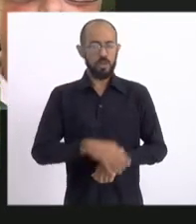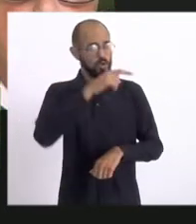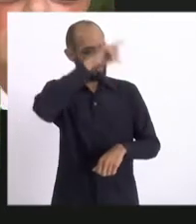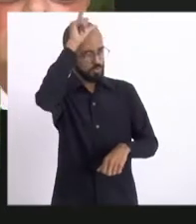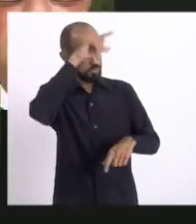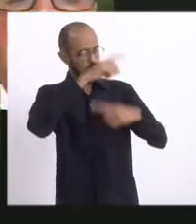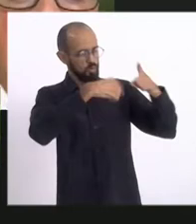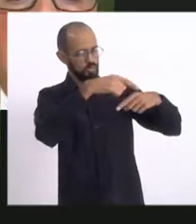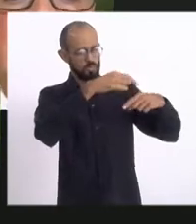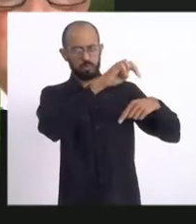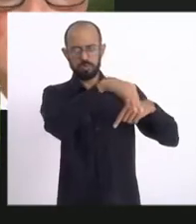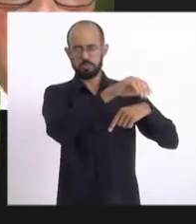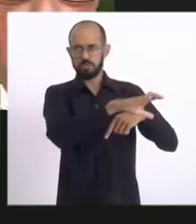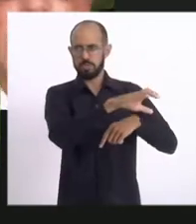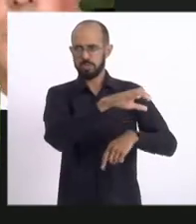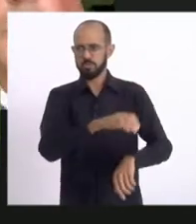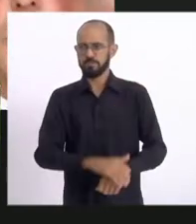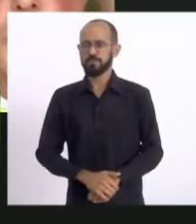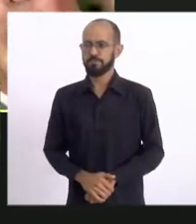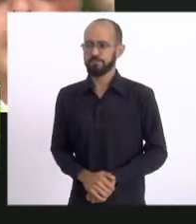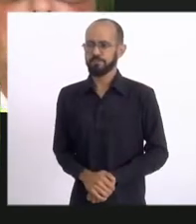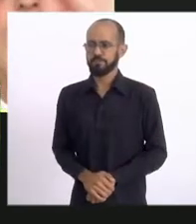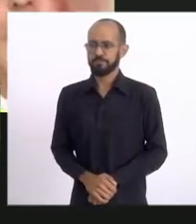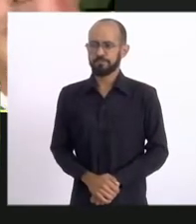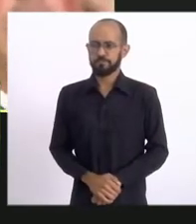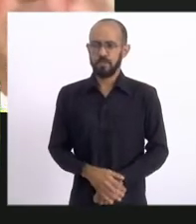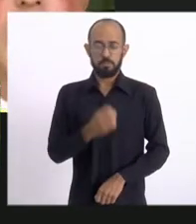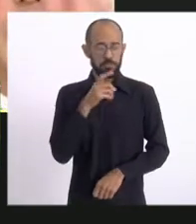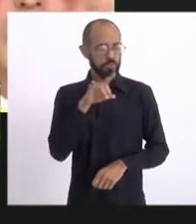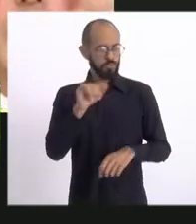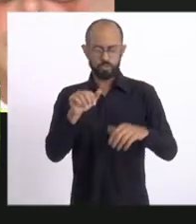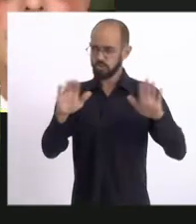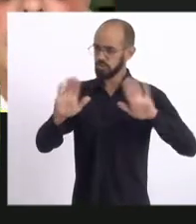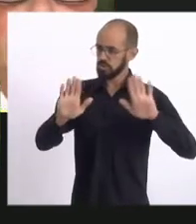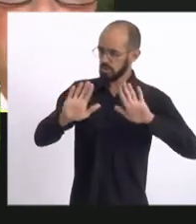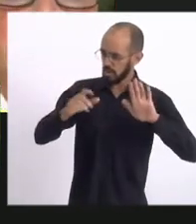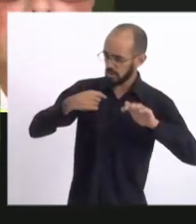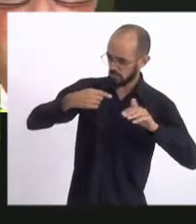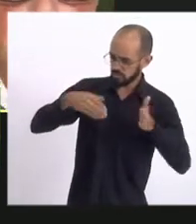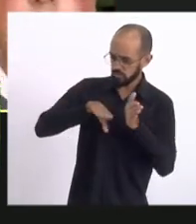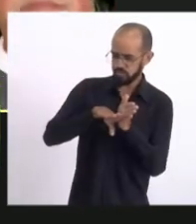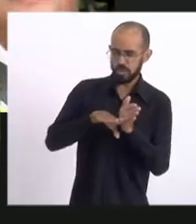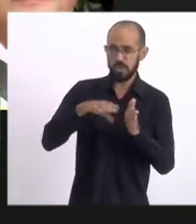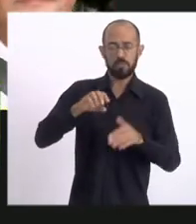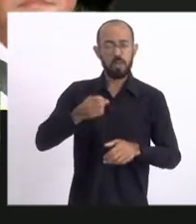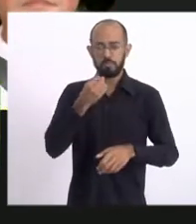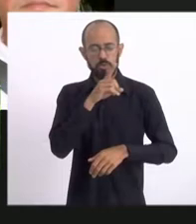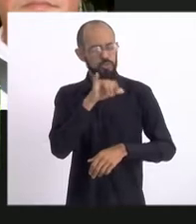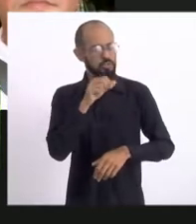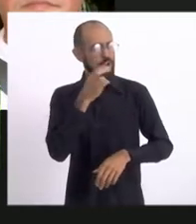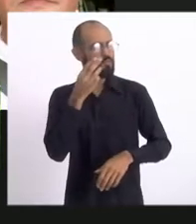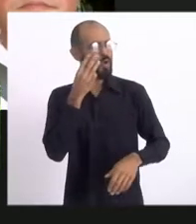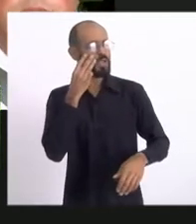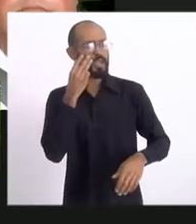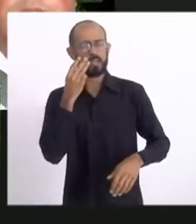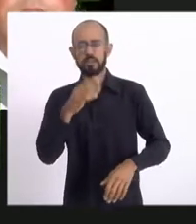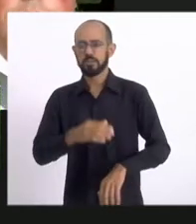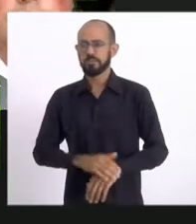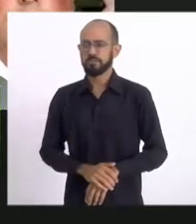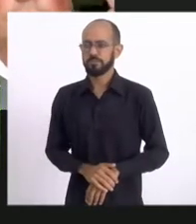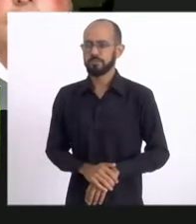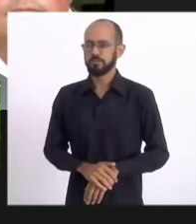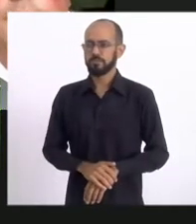Luiz Paulo, depois deputado Mink. Deputado Luiz Paulo. Bom dia, pessoal. Cheguei aqui, tá? Bom dia. Bom dia, deputado Valdeque Carneiro. Eu